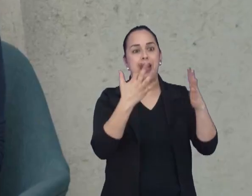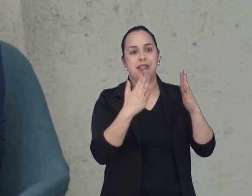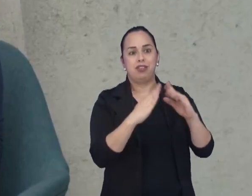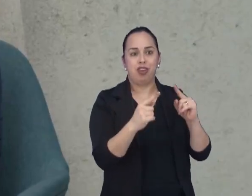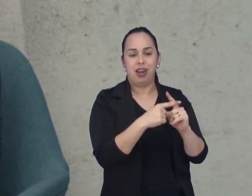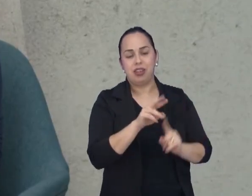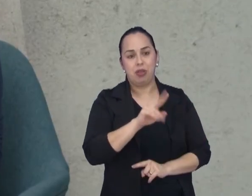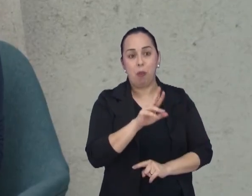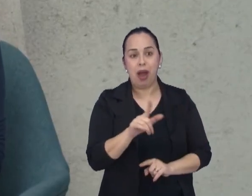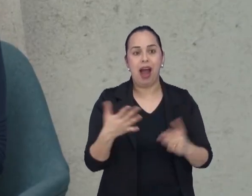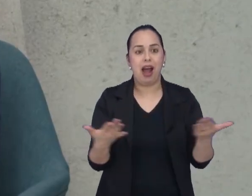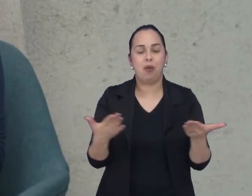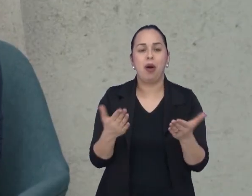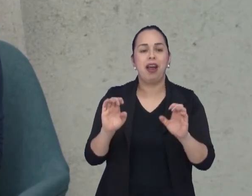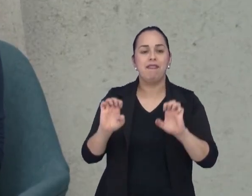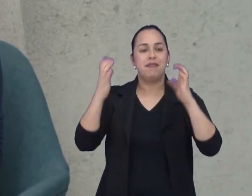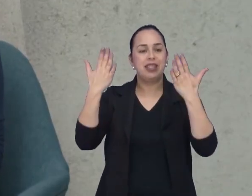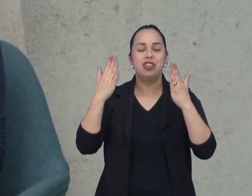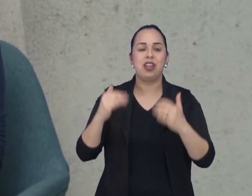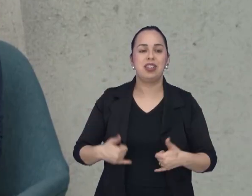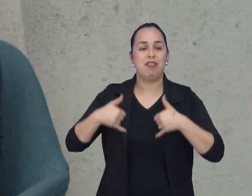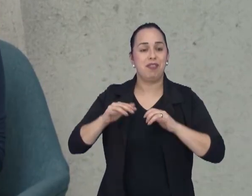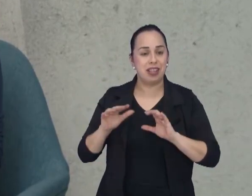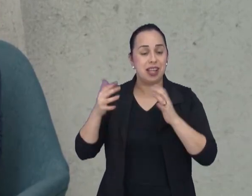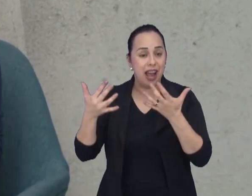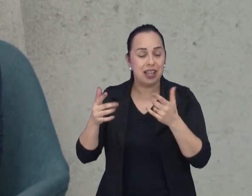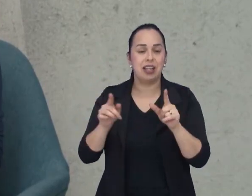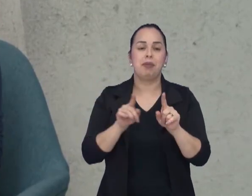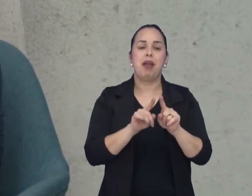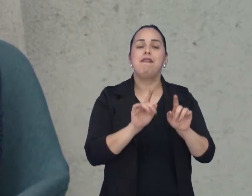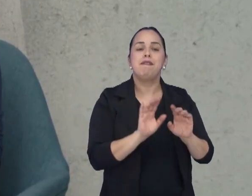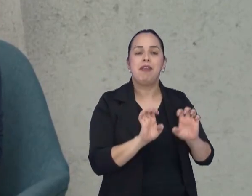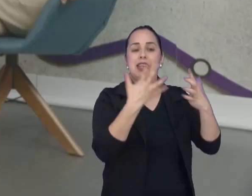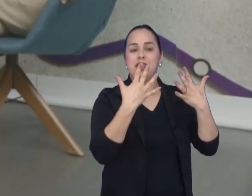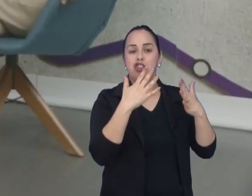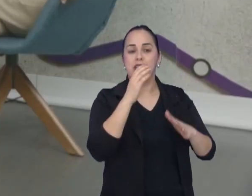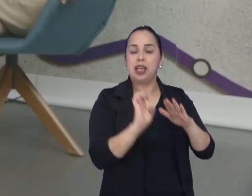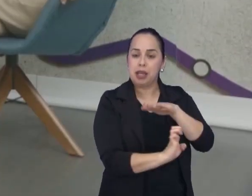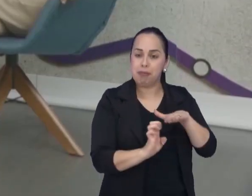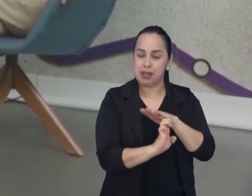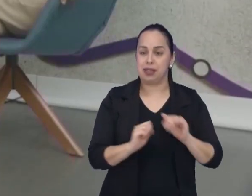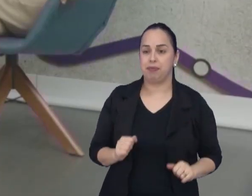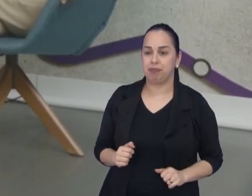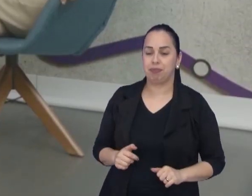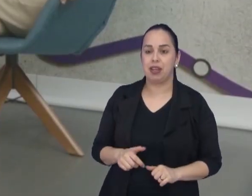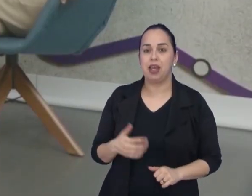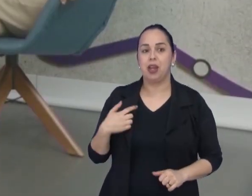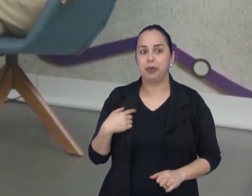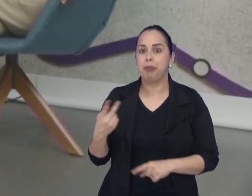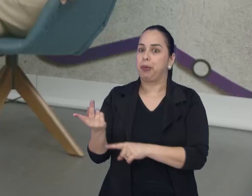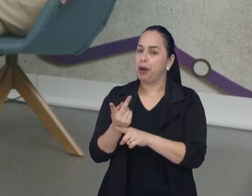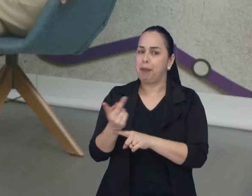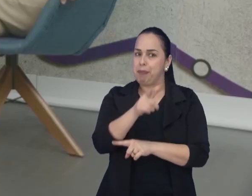gente acaba acontecendo muitas festas de aniversário, né, com fraternização de empresas também. Exato. Isso... E eu estou para achar ainda alguém que não gosta do bolinho